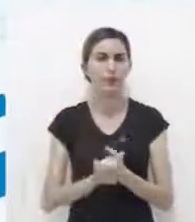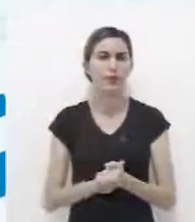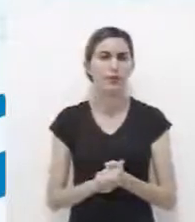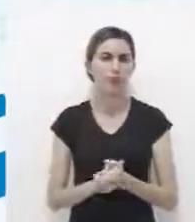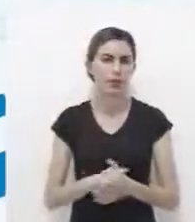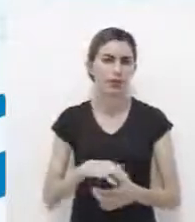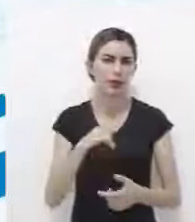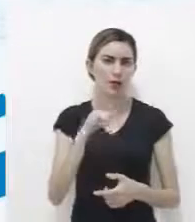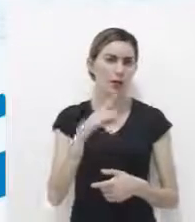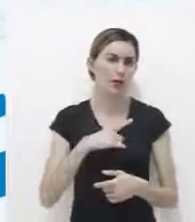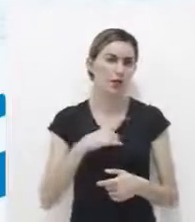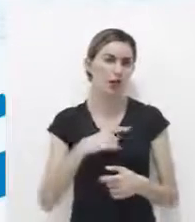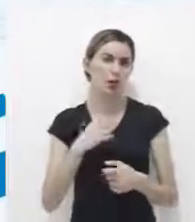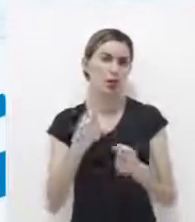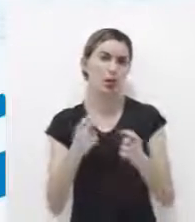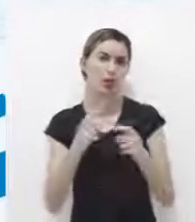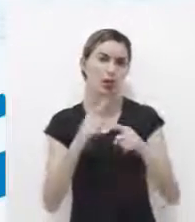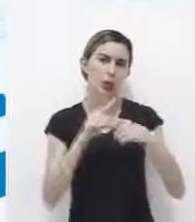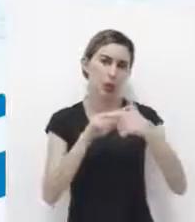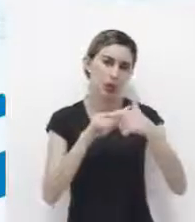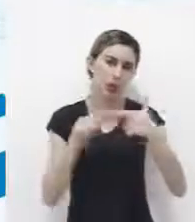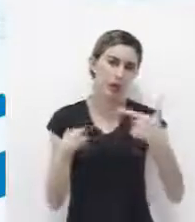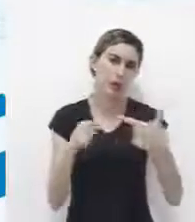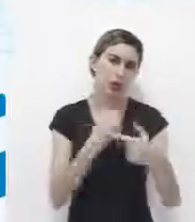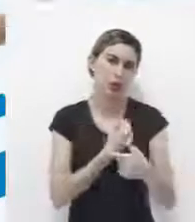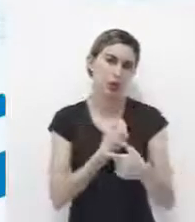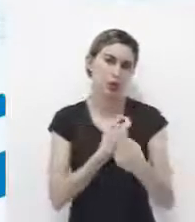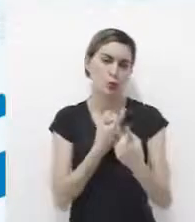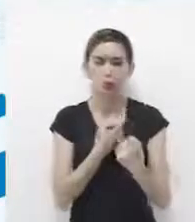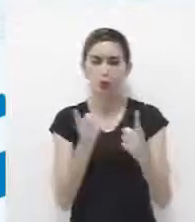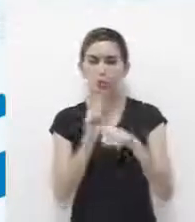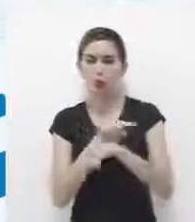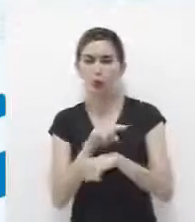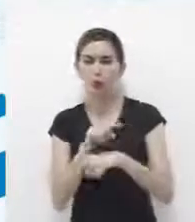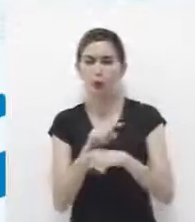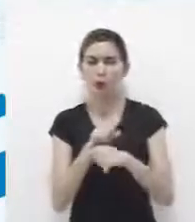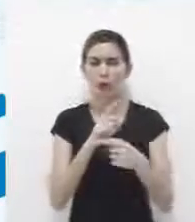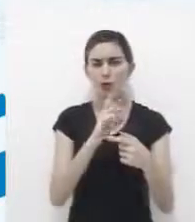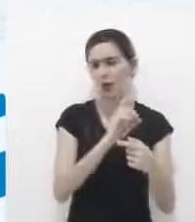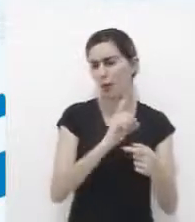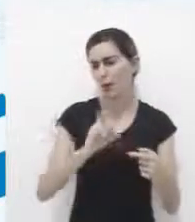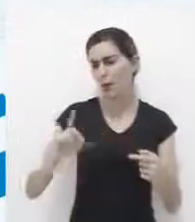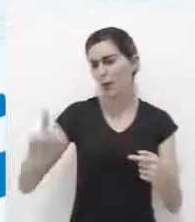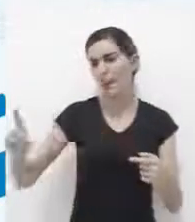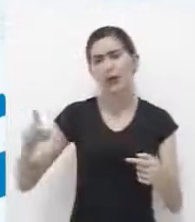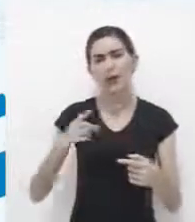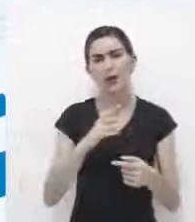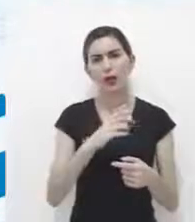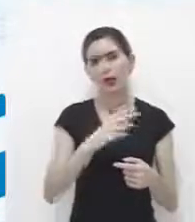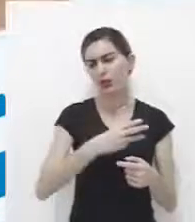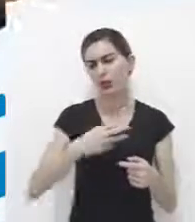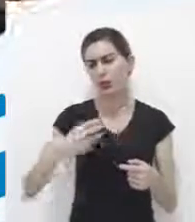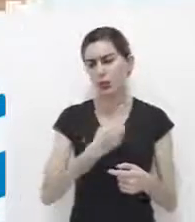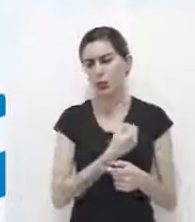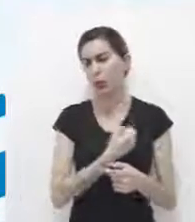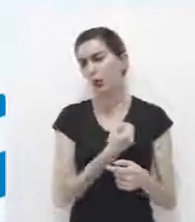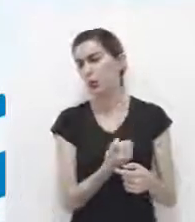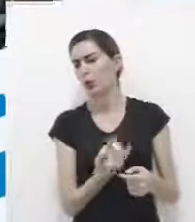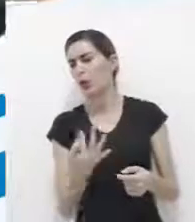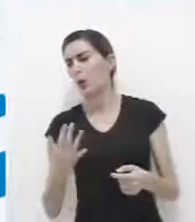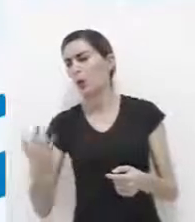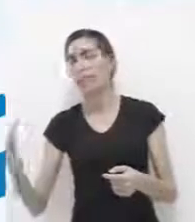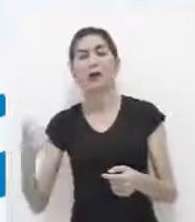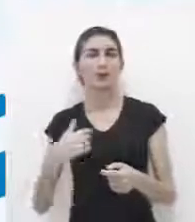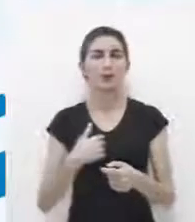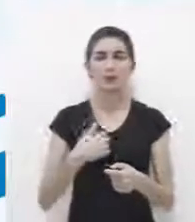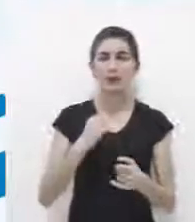Saca quando você divide um número por outro e dá uma dízima periódica? Pois é, os números irracionais não